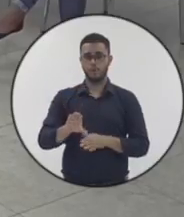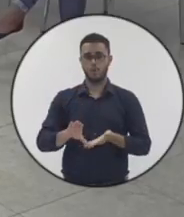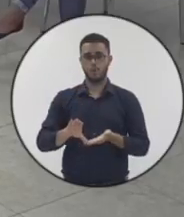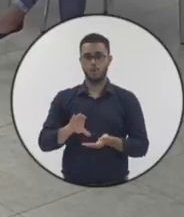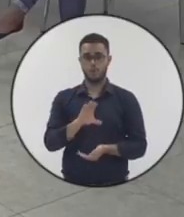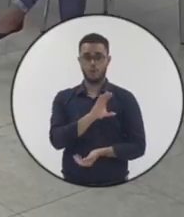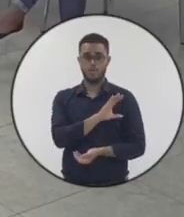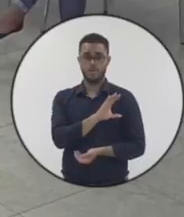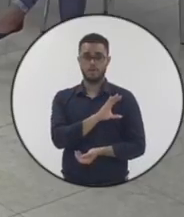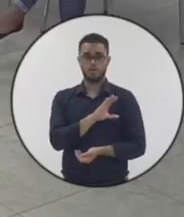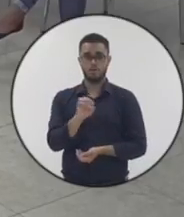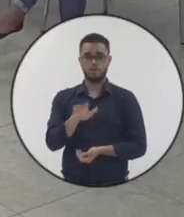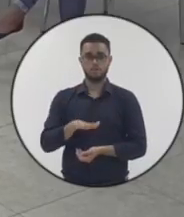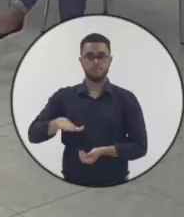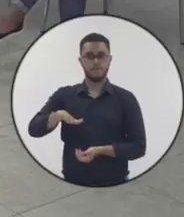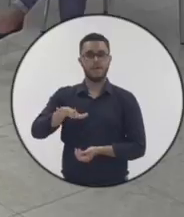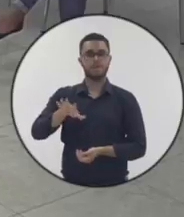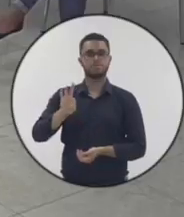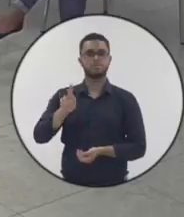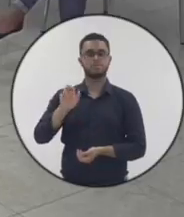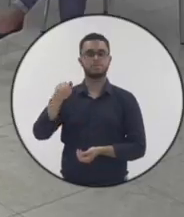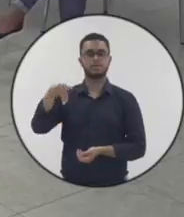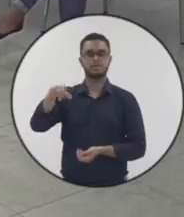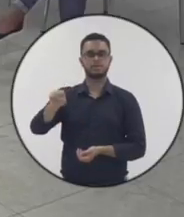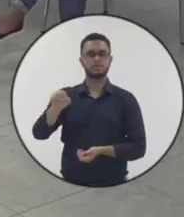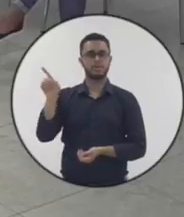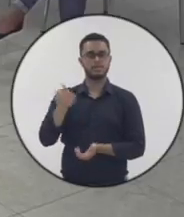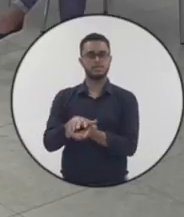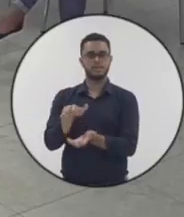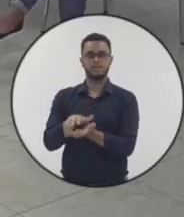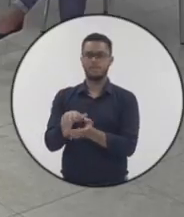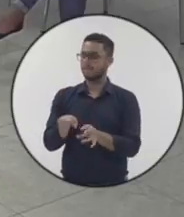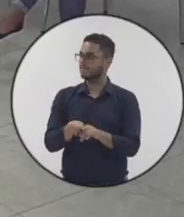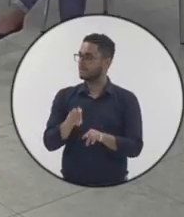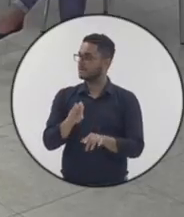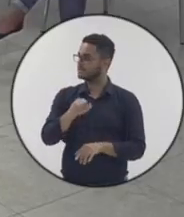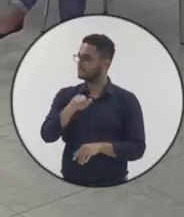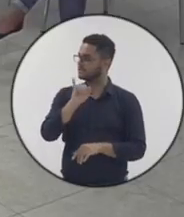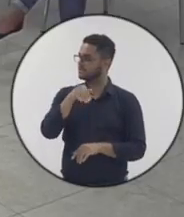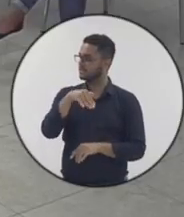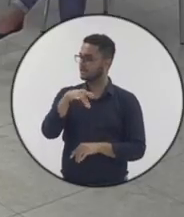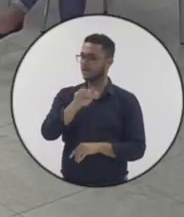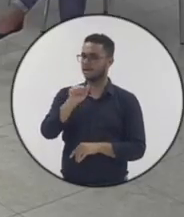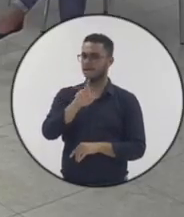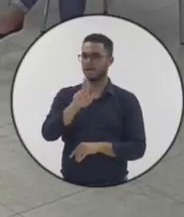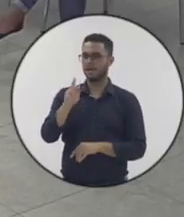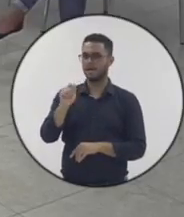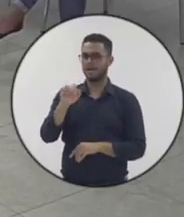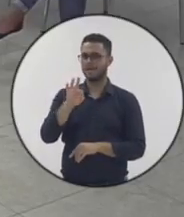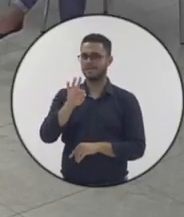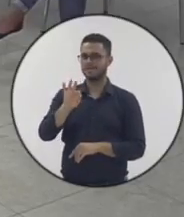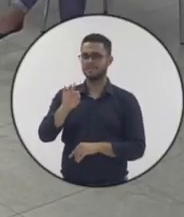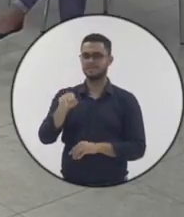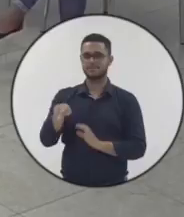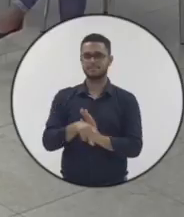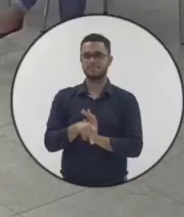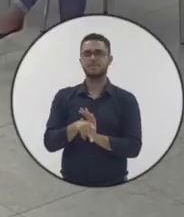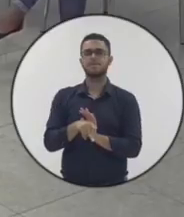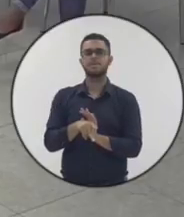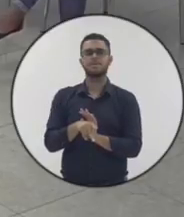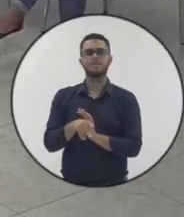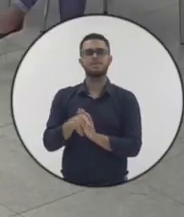de Pernambuco. Simila Hatt, da Associação Brasileira de Lésbicas, Gays,